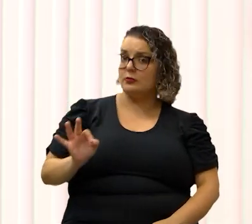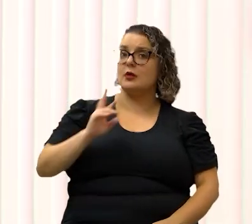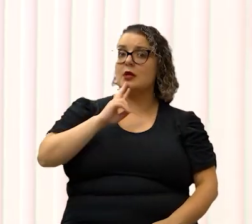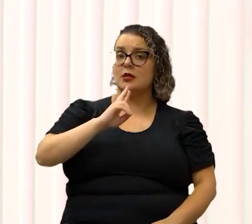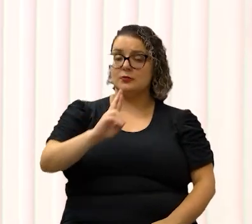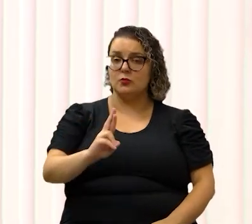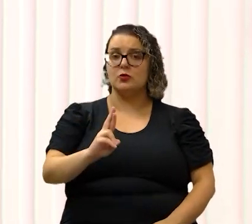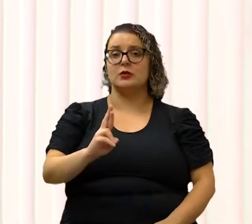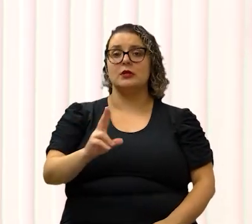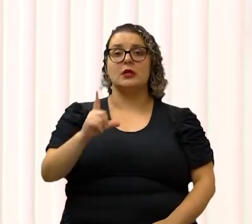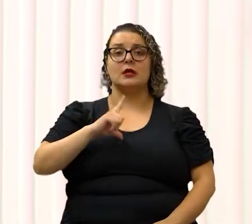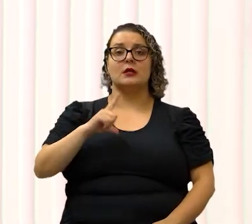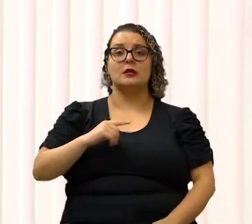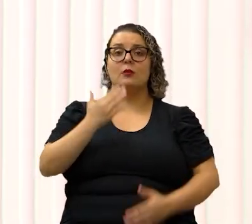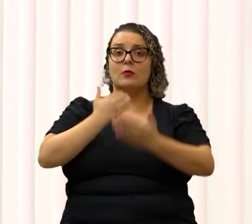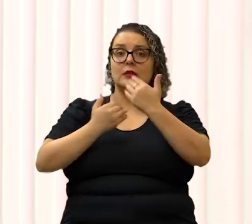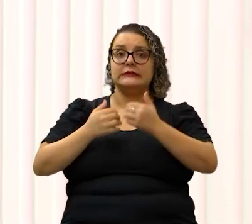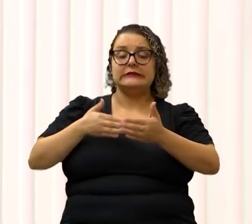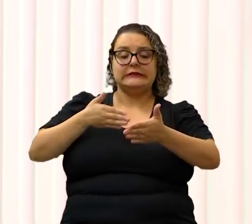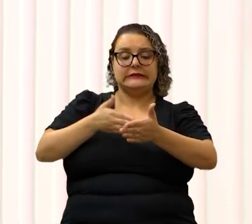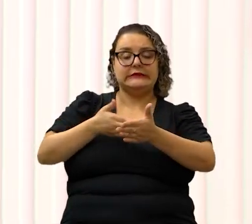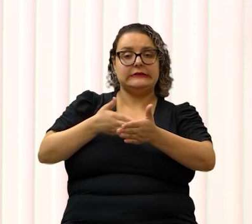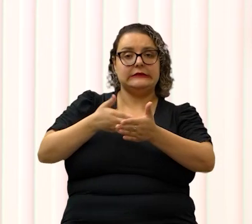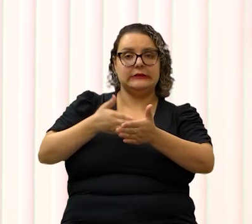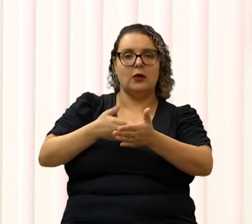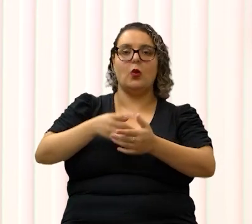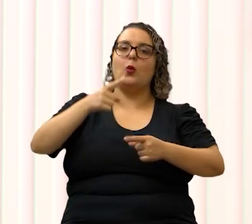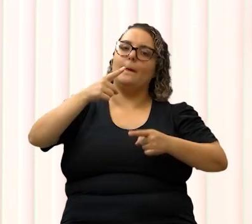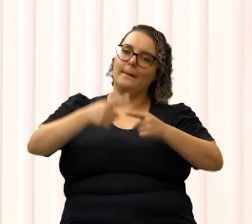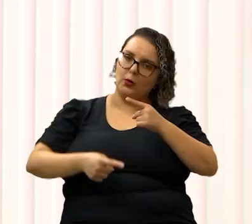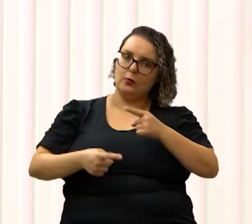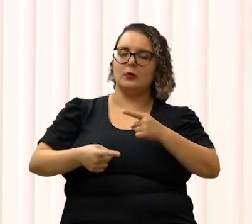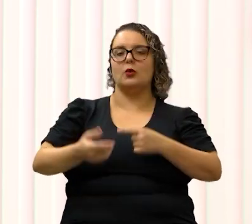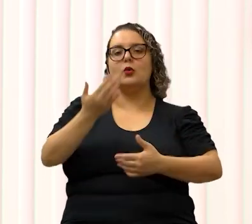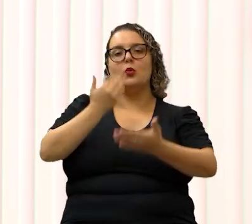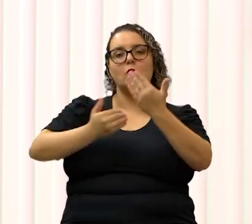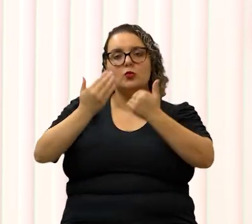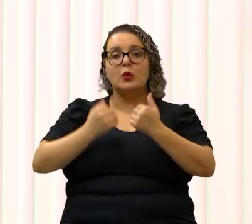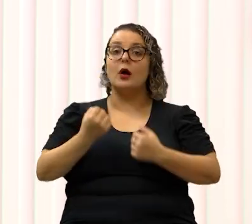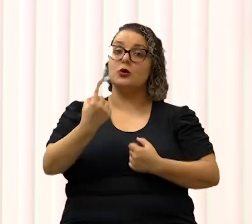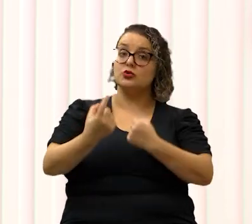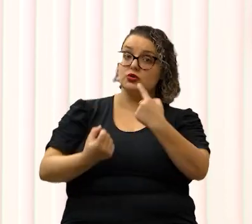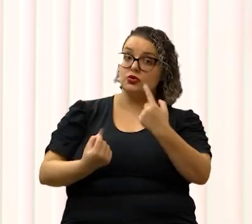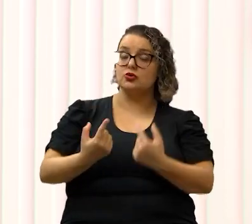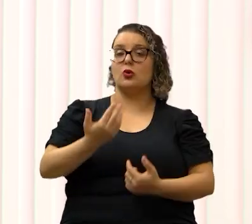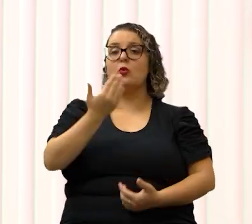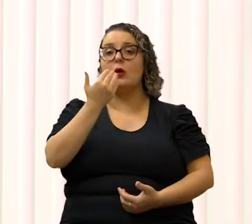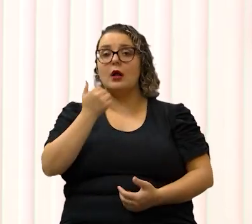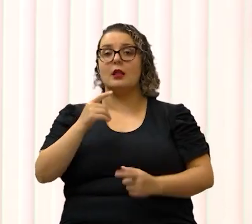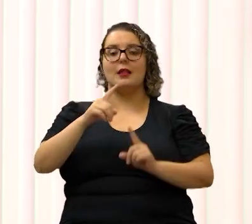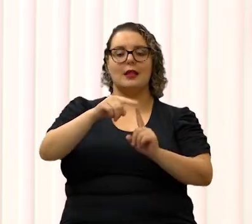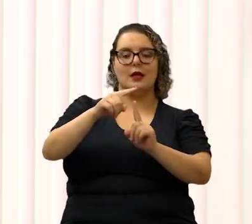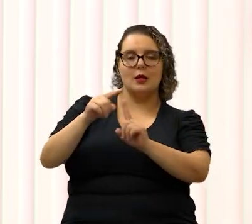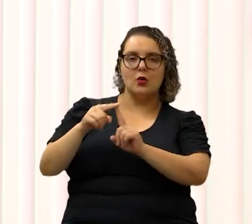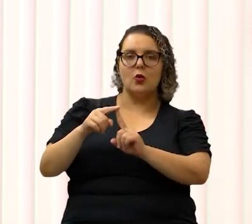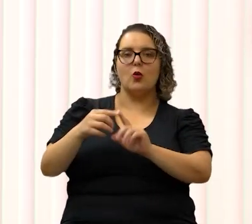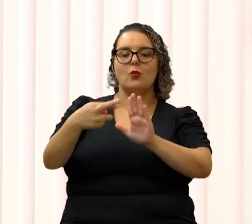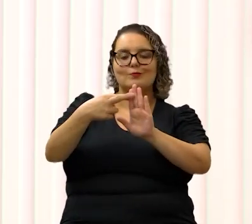64% responderam que seguem uma dieta que limita ou proíbe o consumo de alguns alimentos